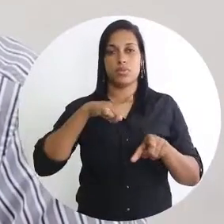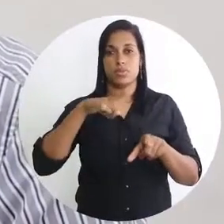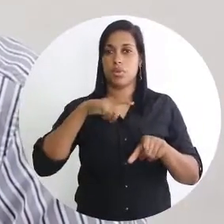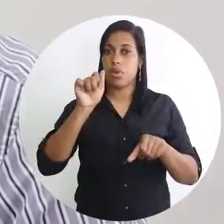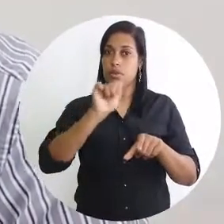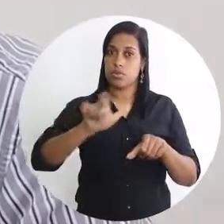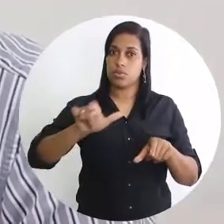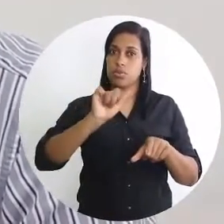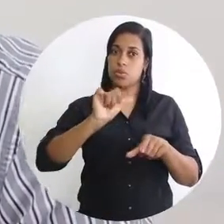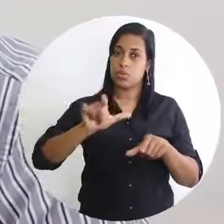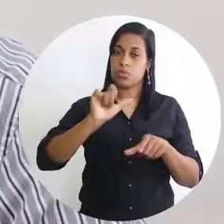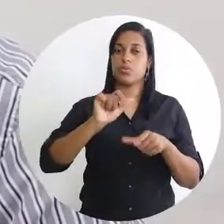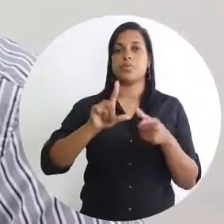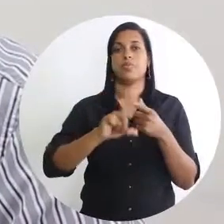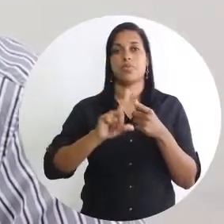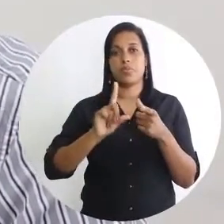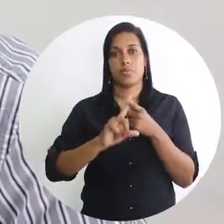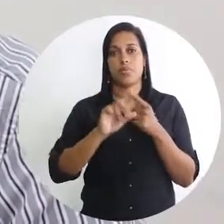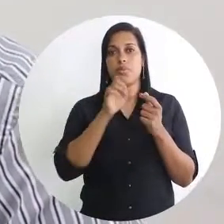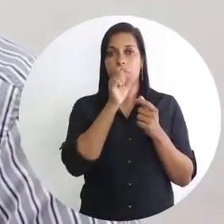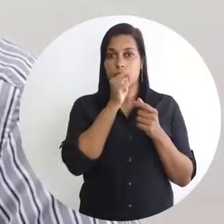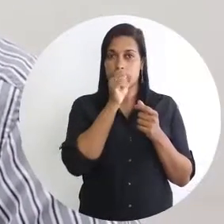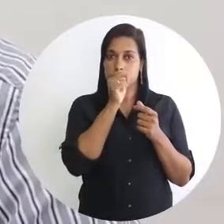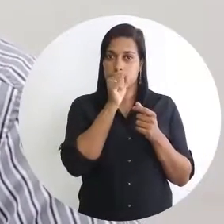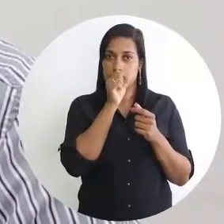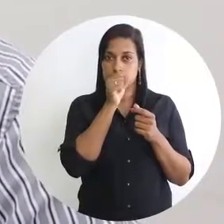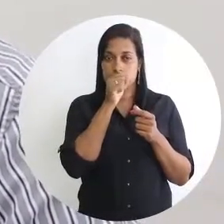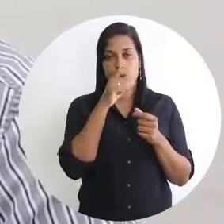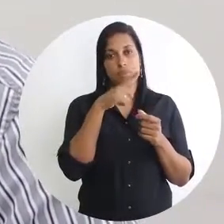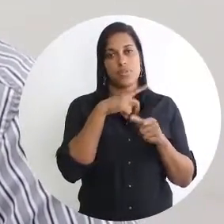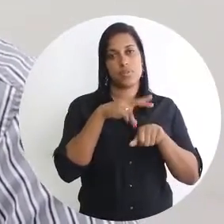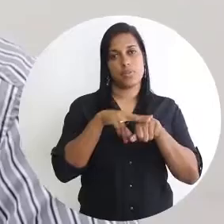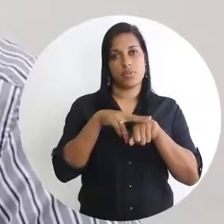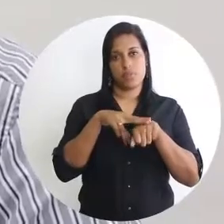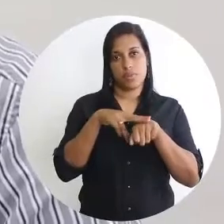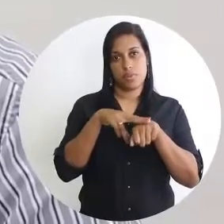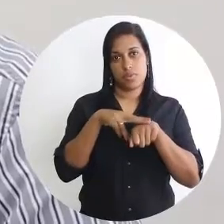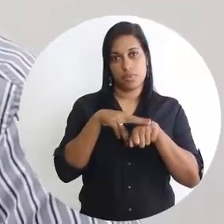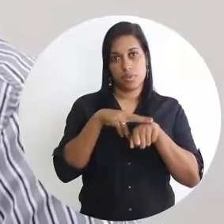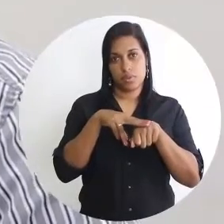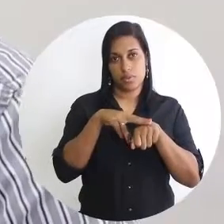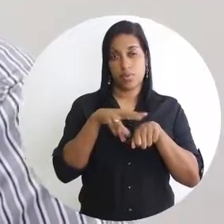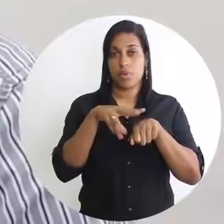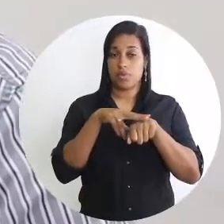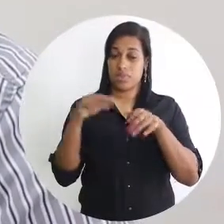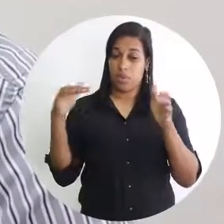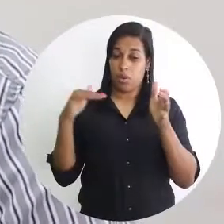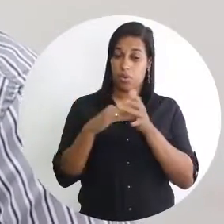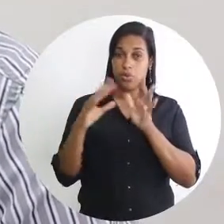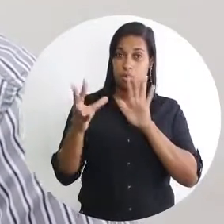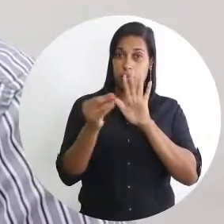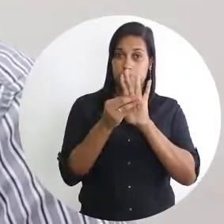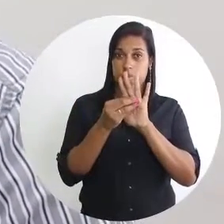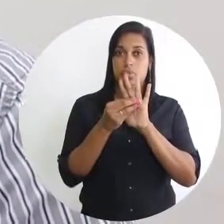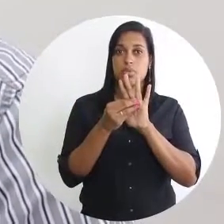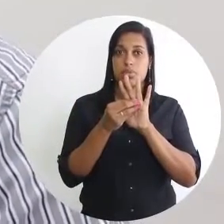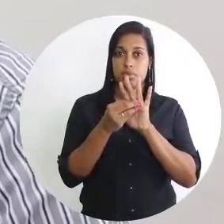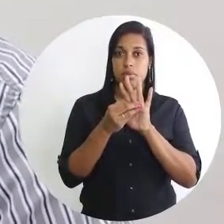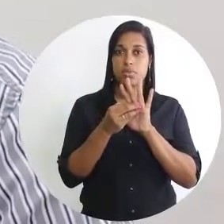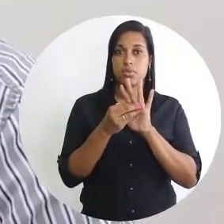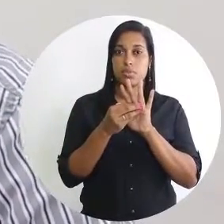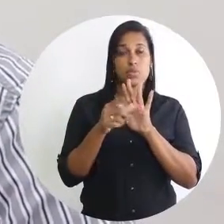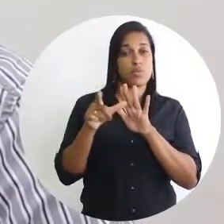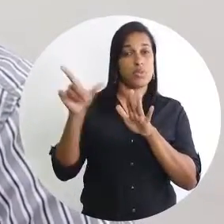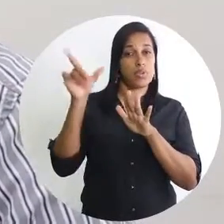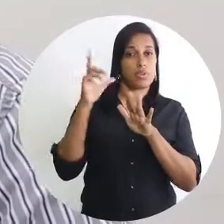quadrado azul e logo em seguida ele vai ter um quadrado laranja e logo em seguida o quadrado verde. Então, como o quadrado verde foi o último a ser inserido, ele fica por cima dos